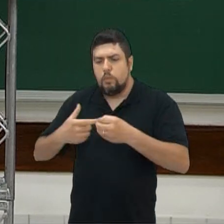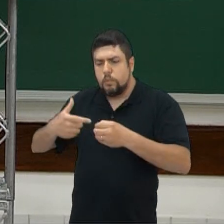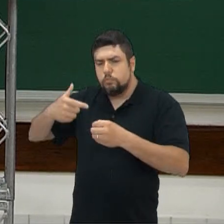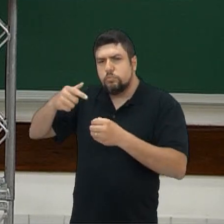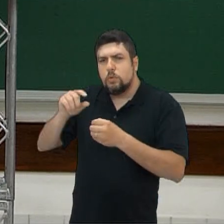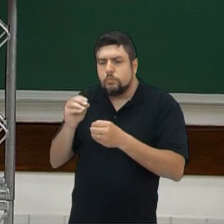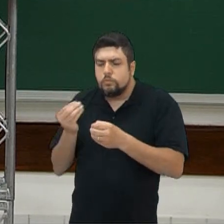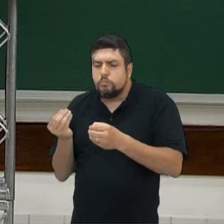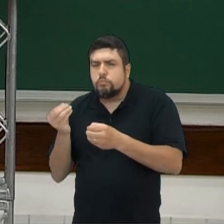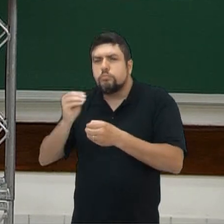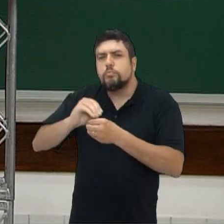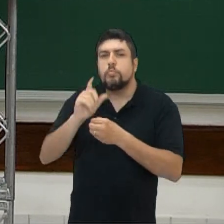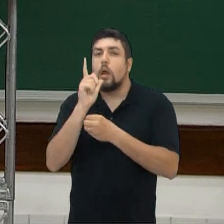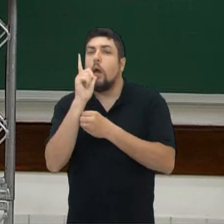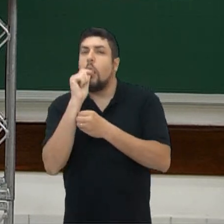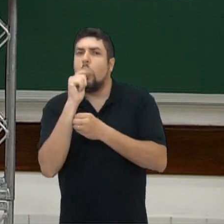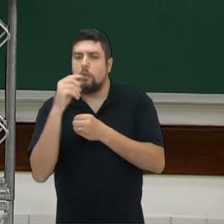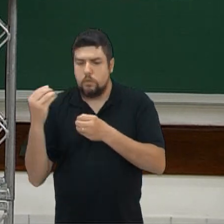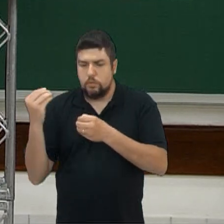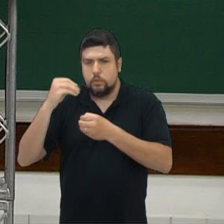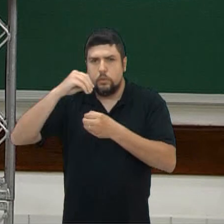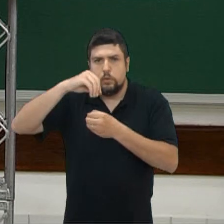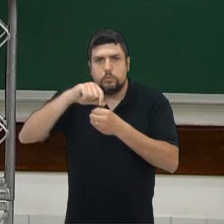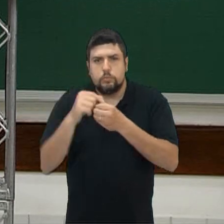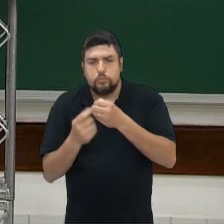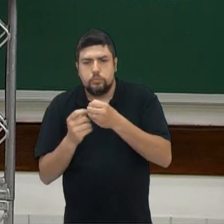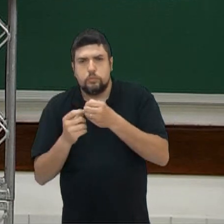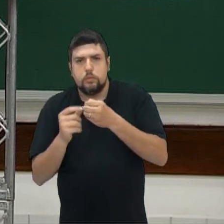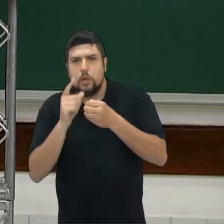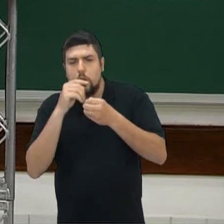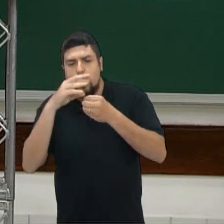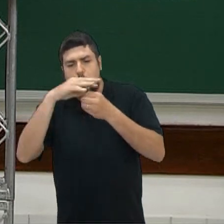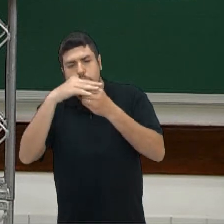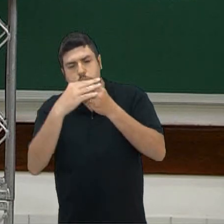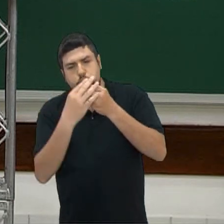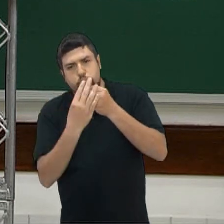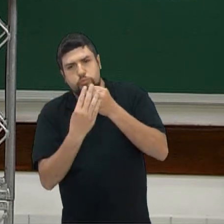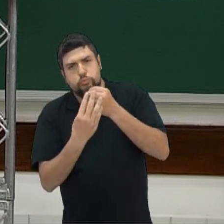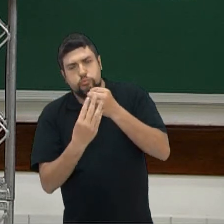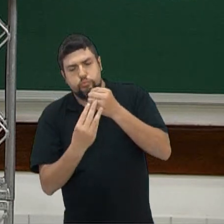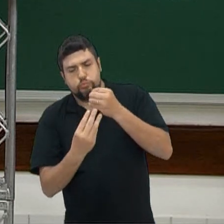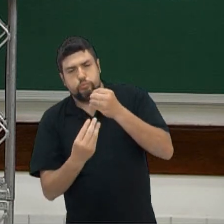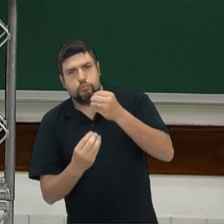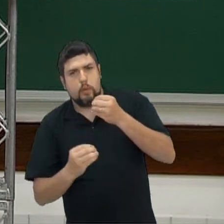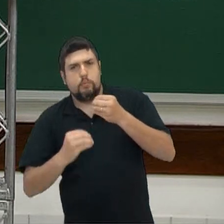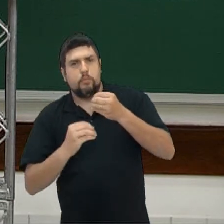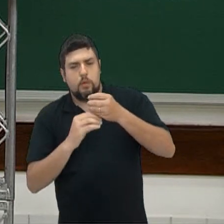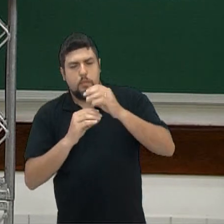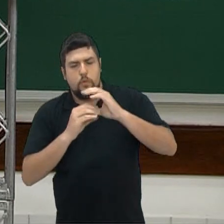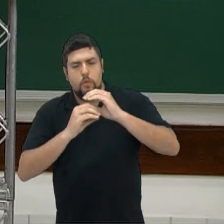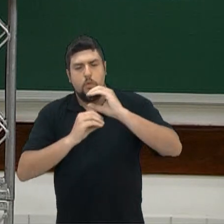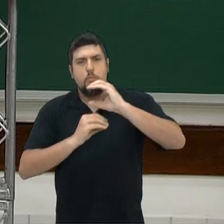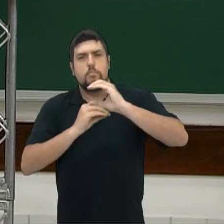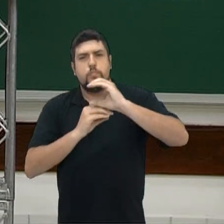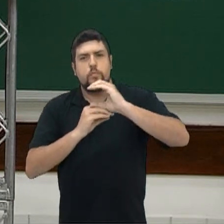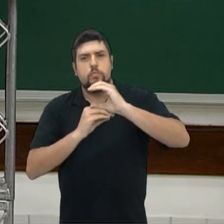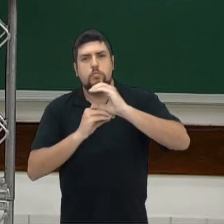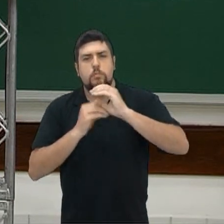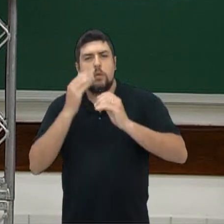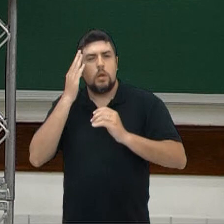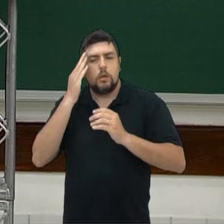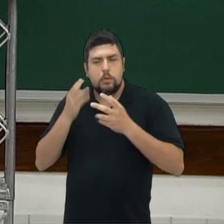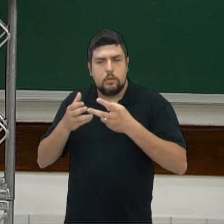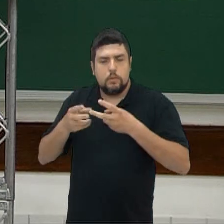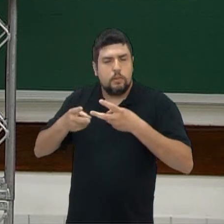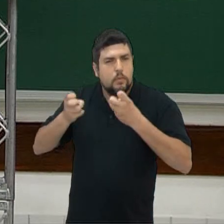o álcool que está dissolvido na gasolina, ele desce lá para a água. Beleza? Tranquilo? Mais ou menos explicando